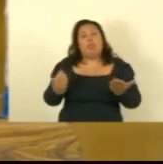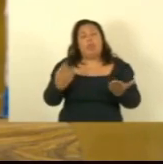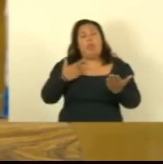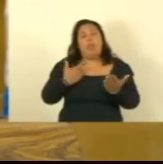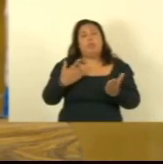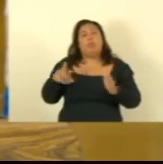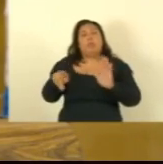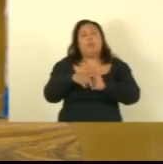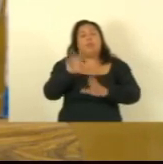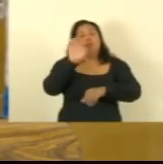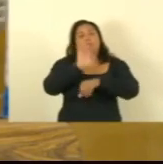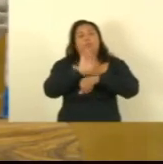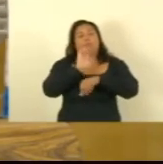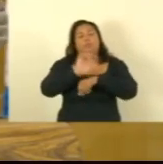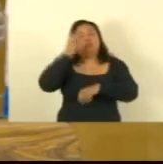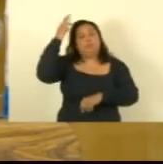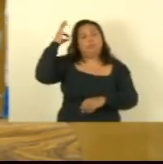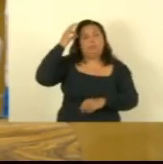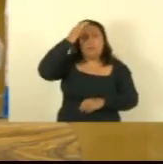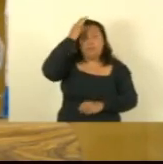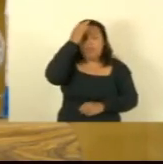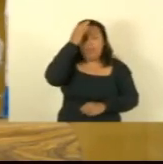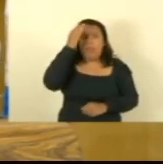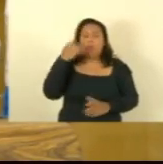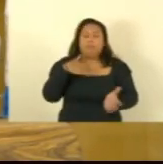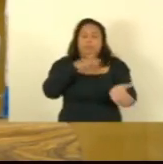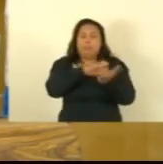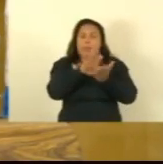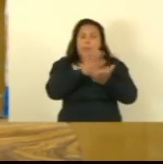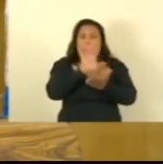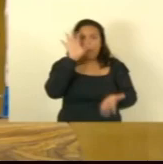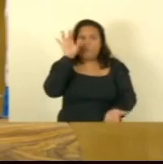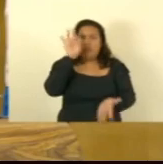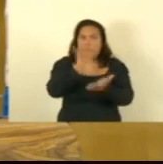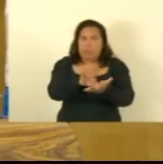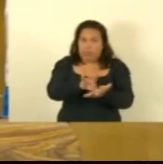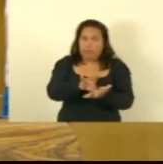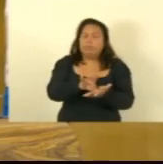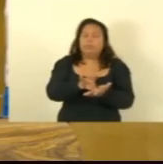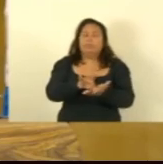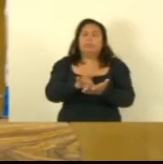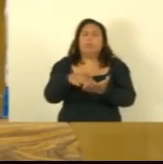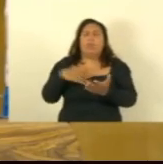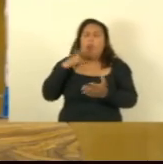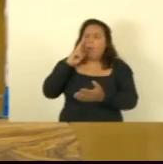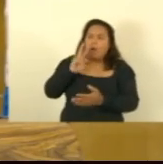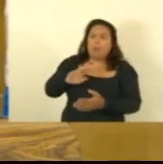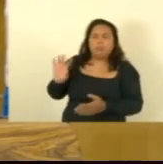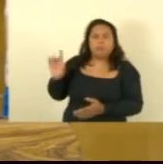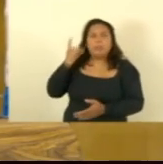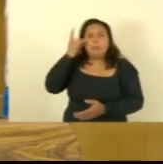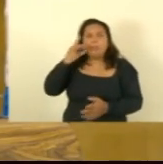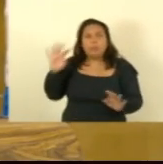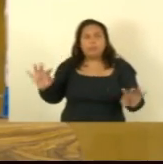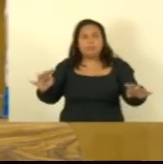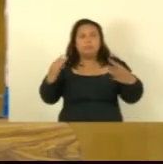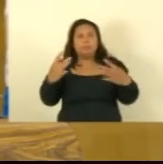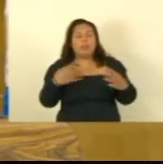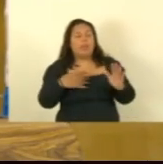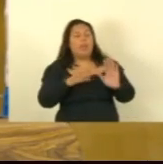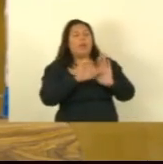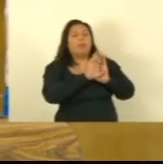imprensa oficial. Caros deputados Assunção, Coronel Wellington, olha o que saiu aqui hoje. Um